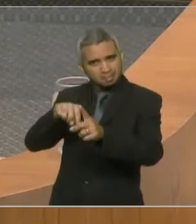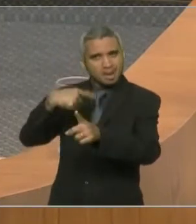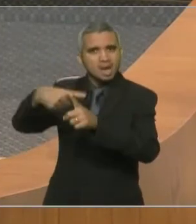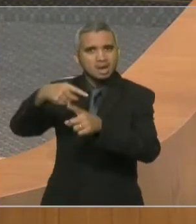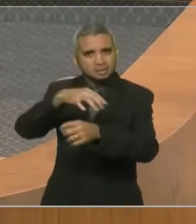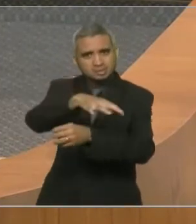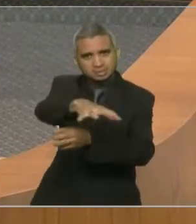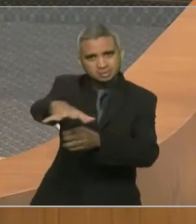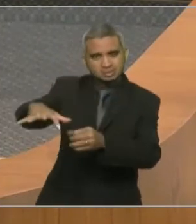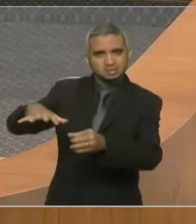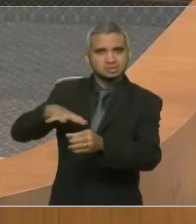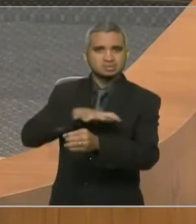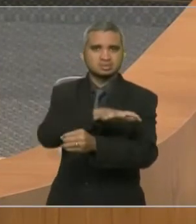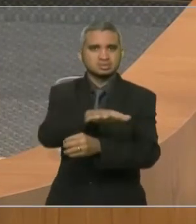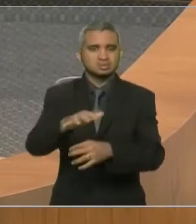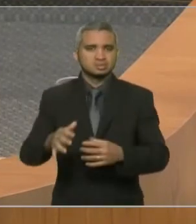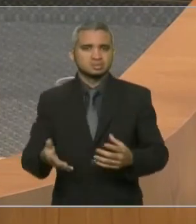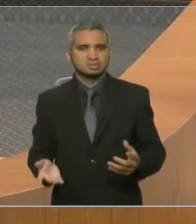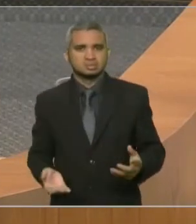benefícios